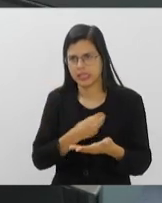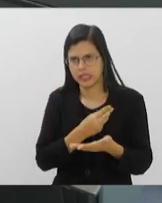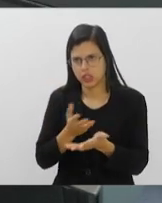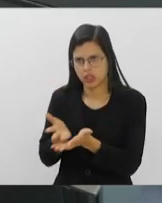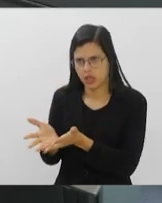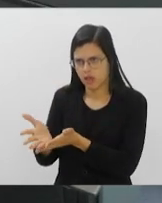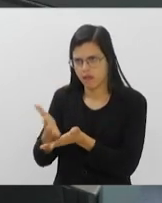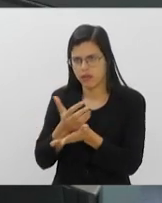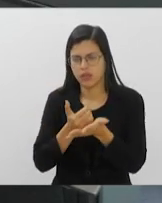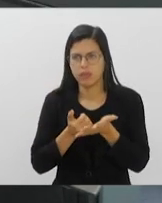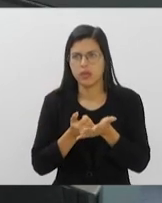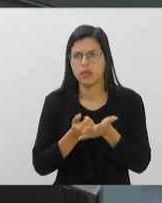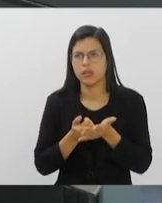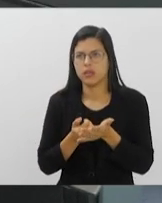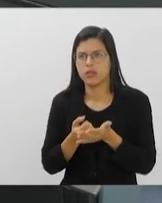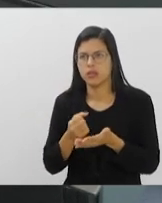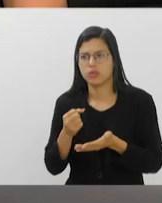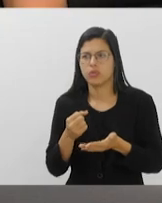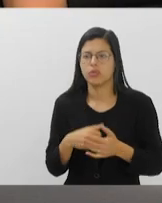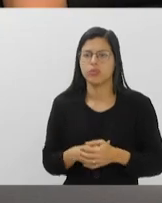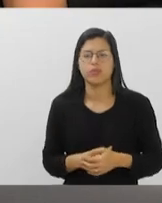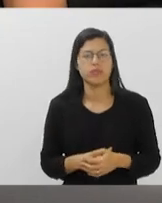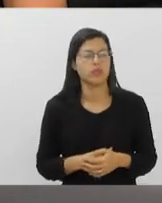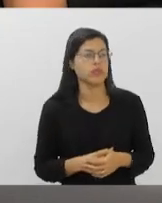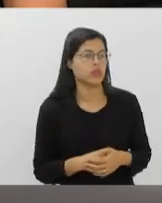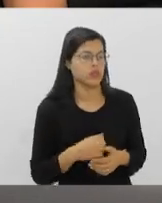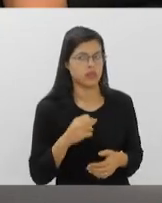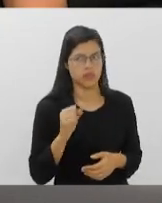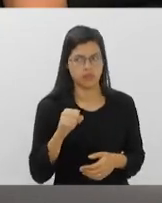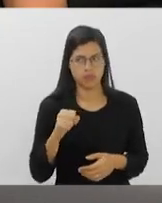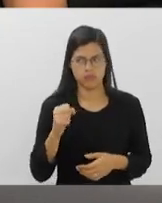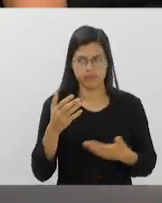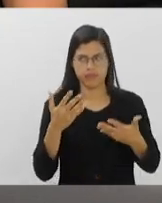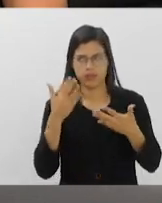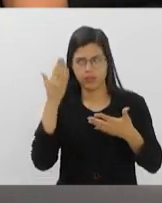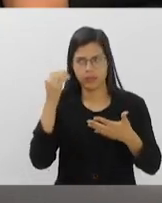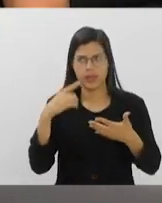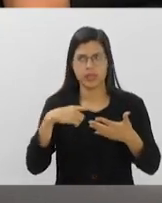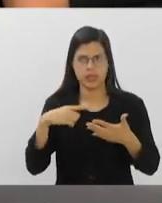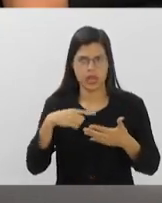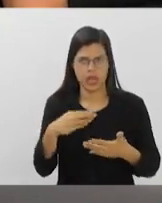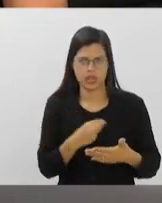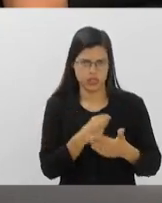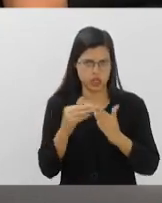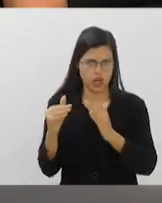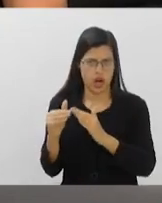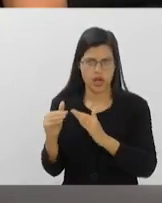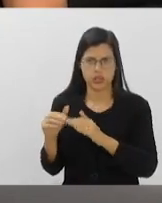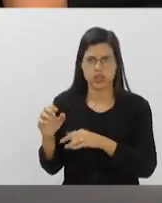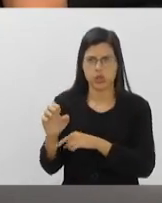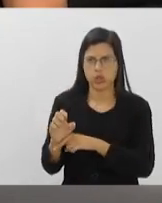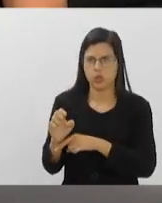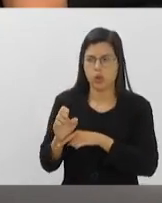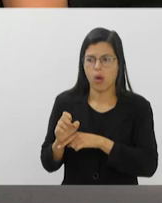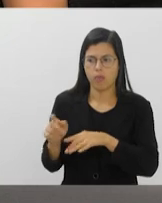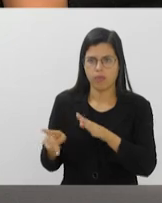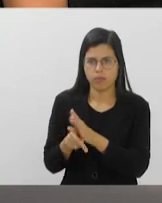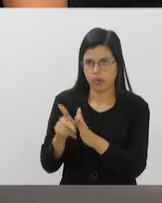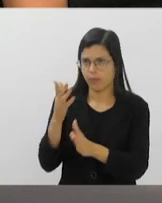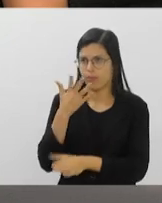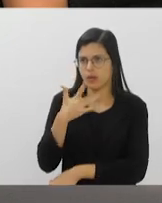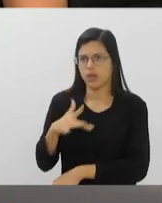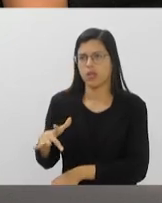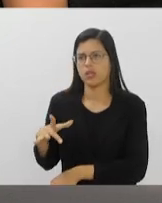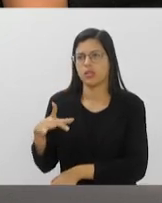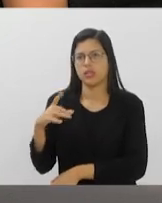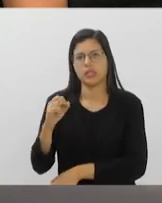é eu queria saber mais na parte assim Existem os abrigos né estaduais para crianças eh se existe algum diagnóstico